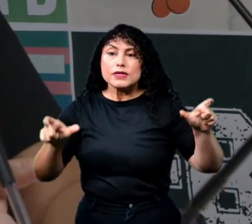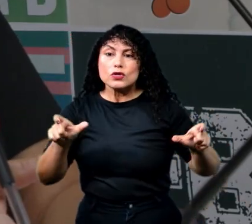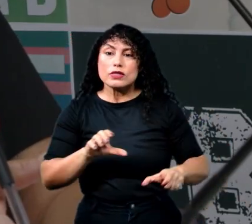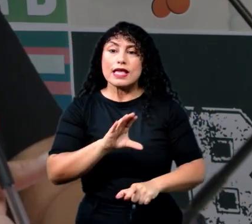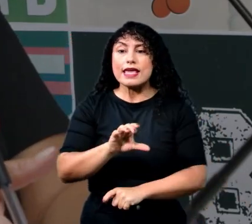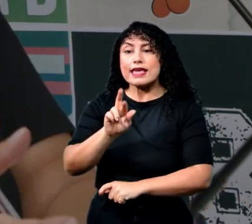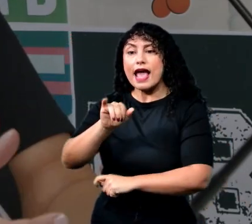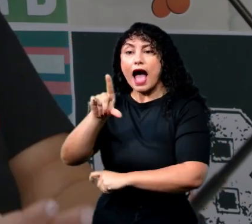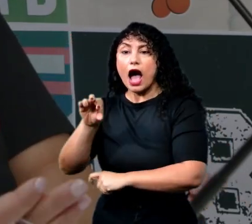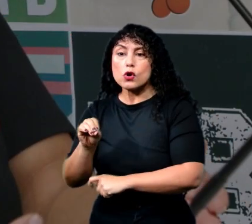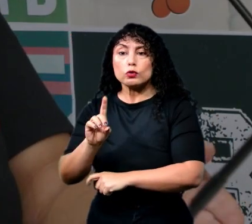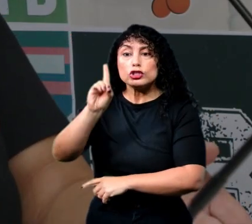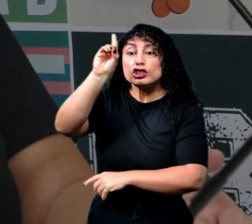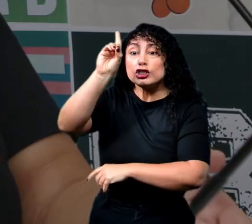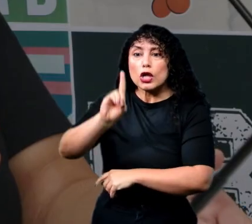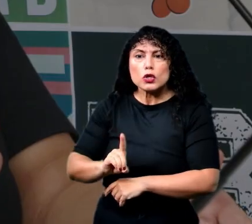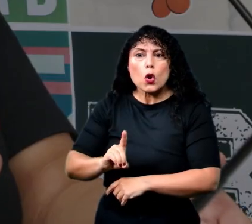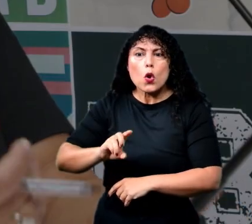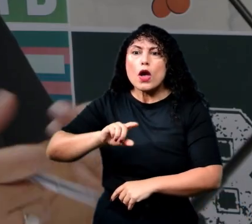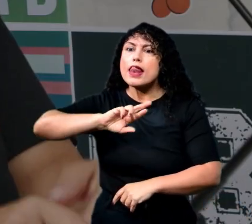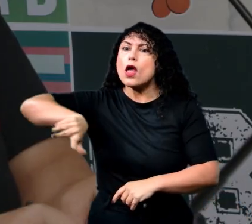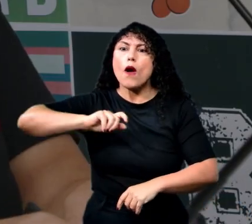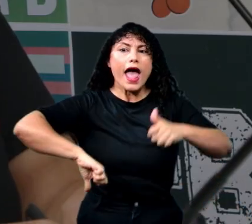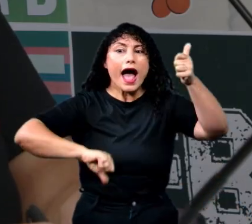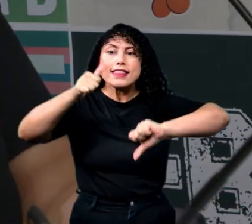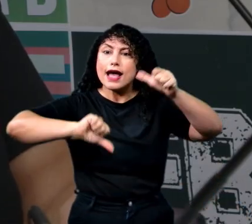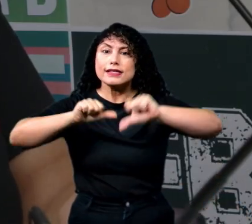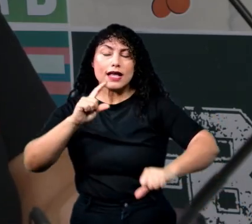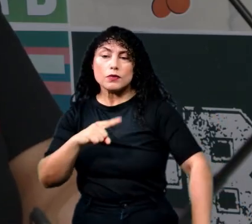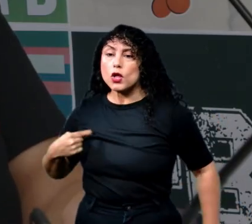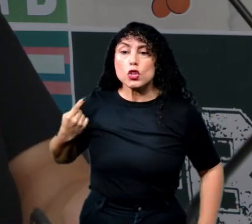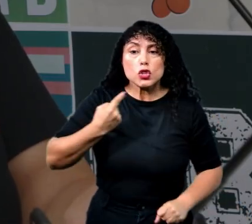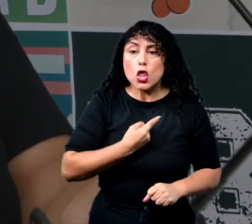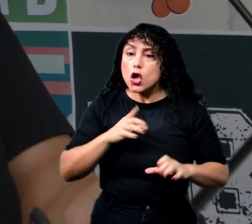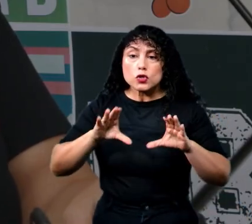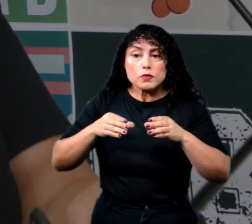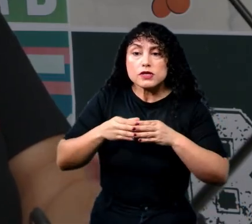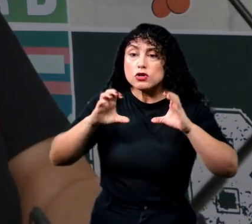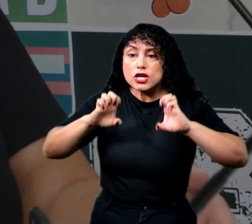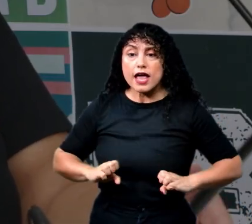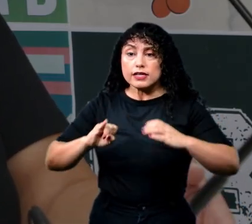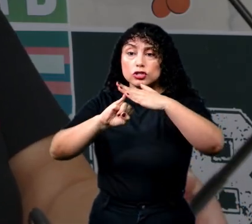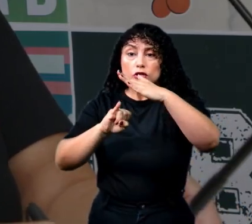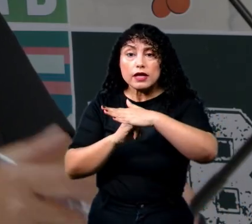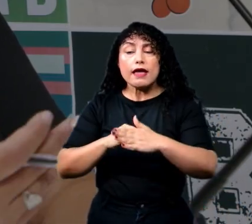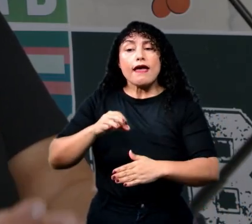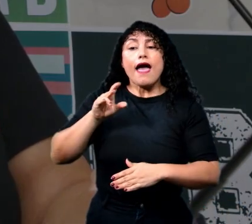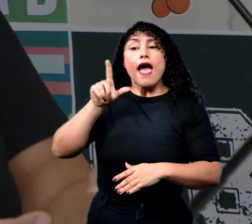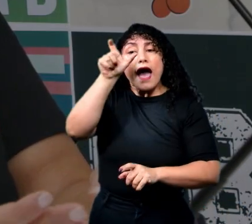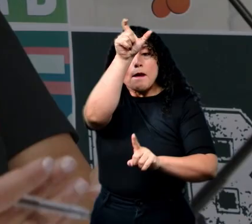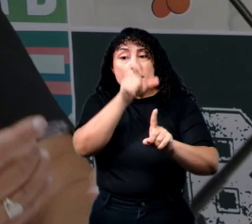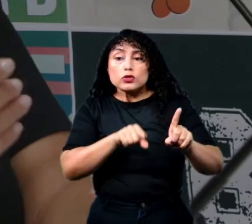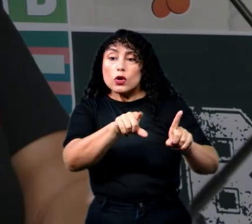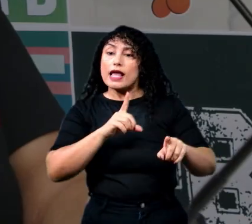de direção, elas não estão sendo analisadas por nós, comissão de ética da instituição, né? É exatamente quem tem cargo